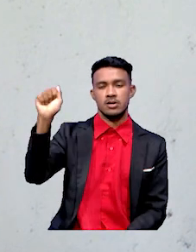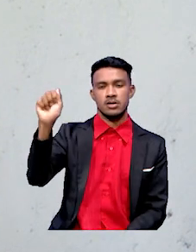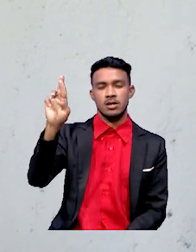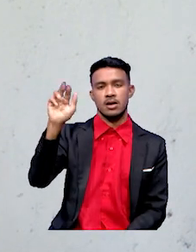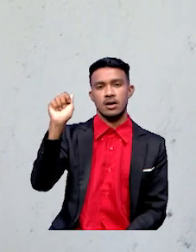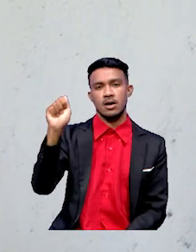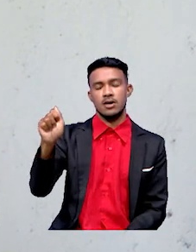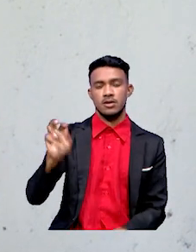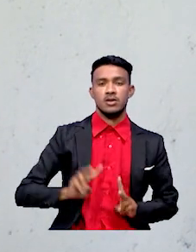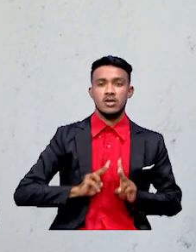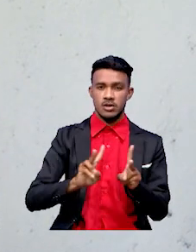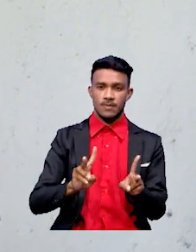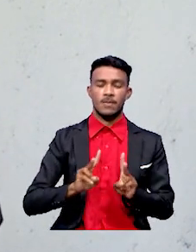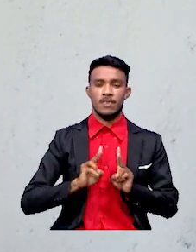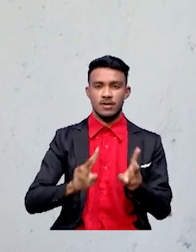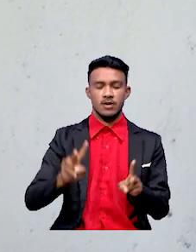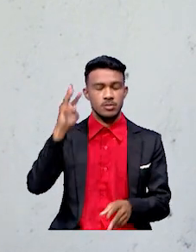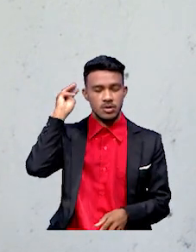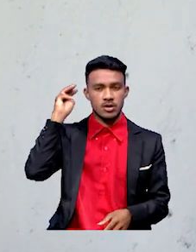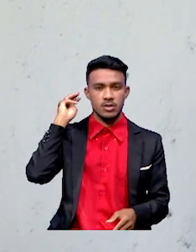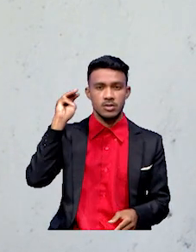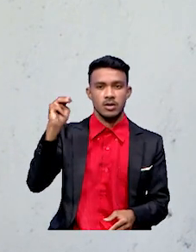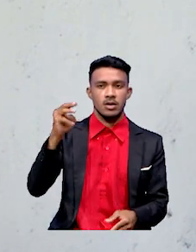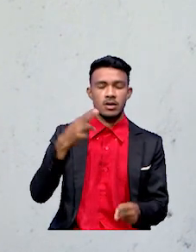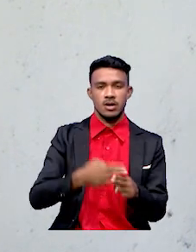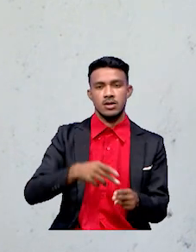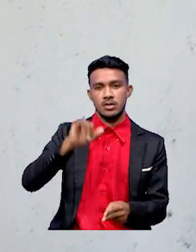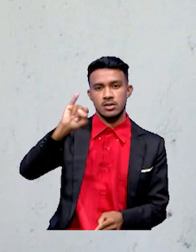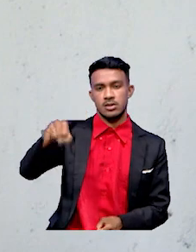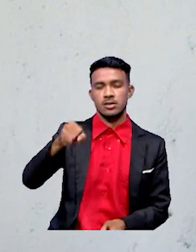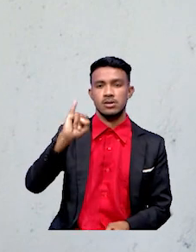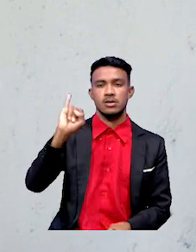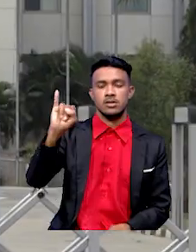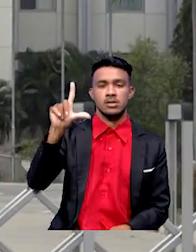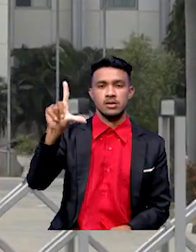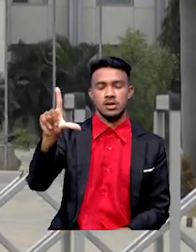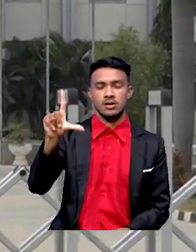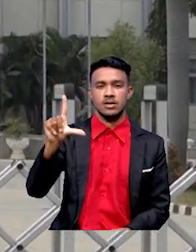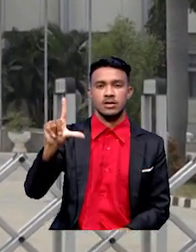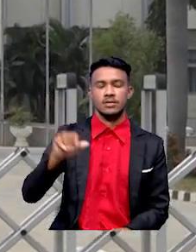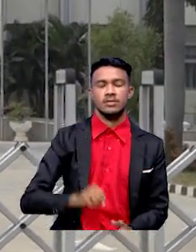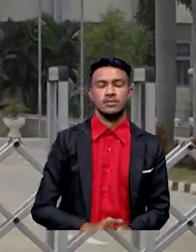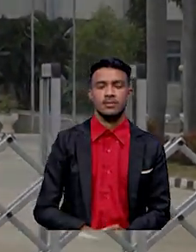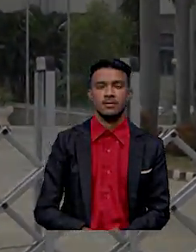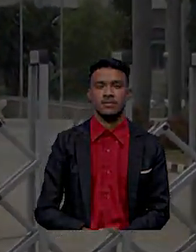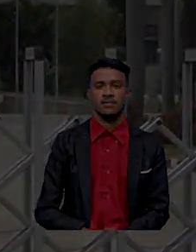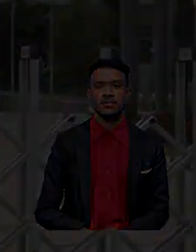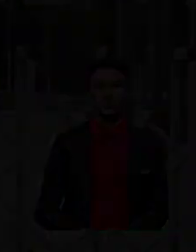Assunto Combatentes Libertação Nacional Gil da Costa Monteiro, o Ansoro. Bem-vinda, Ximenes, GMN.